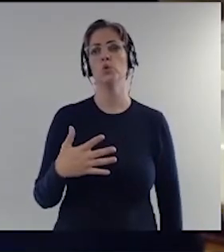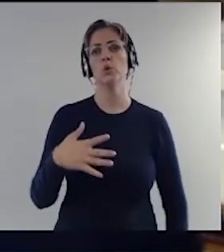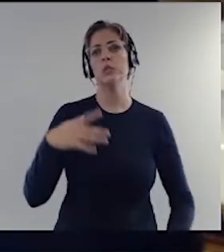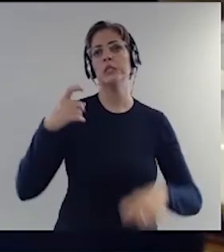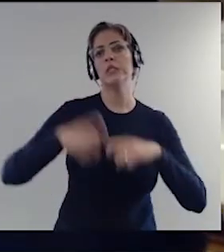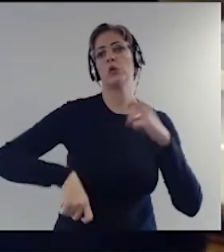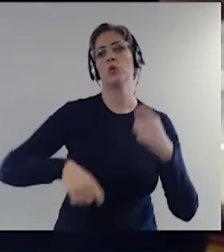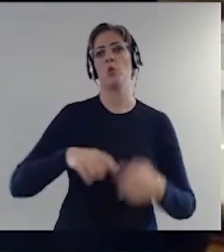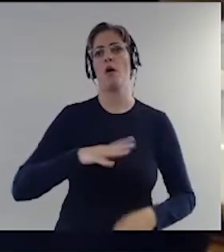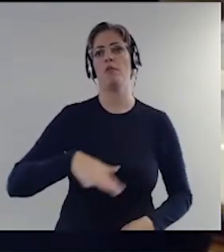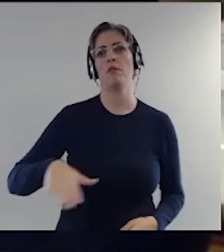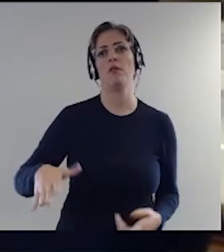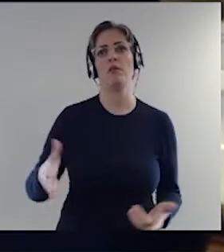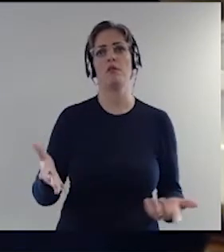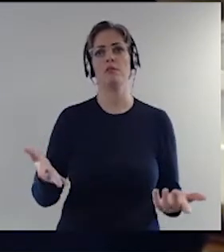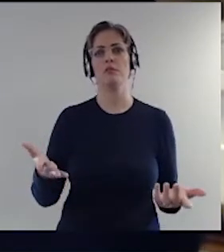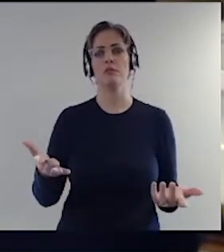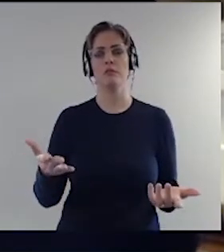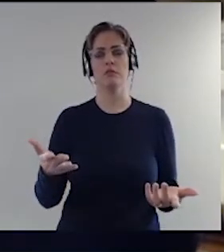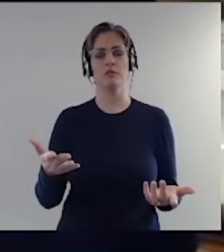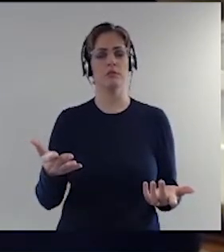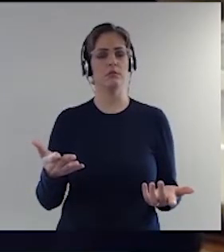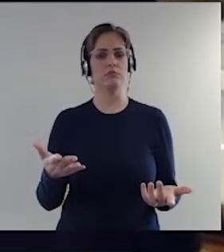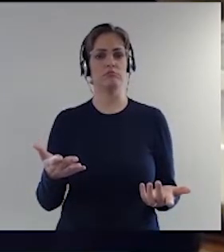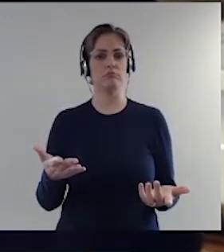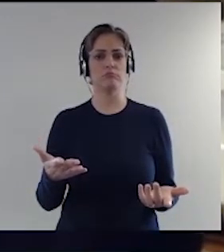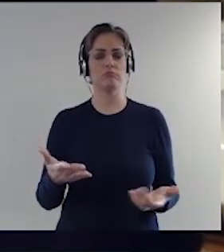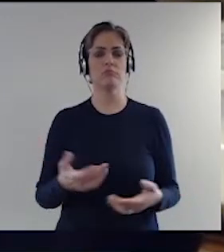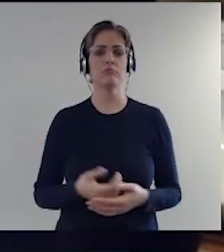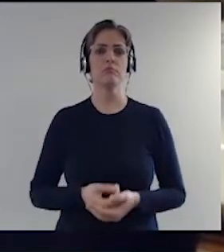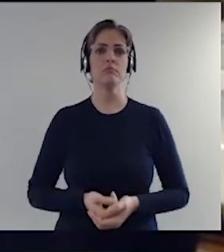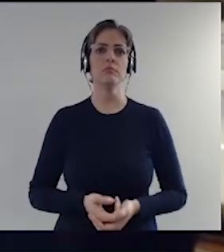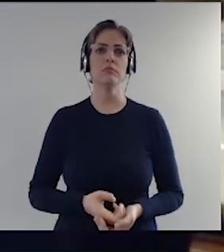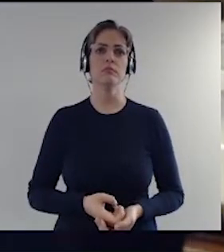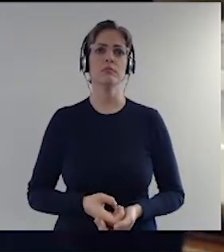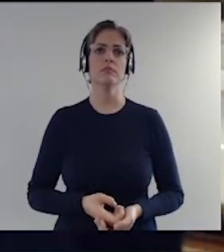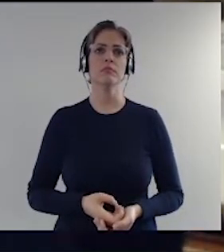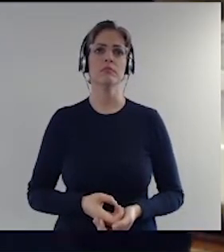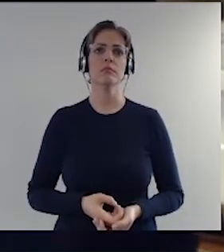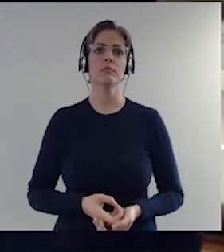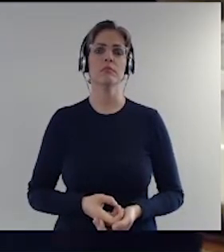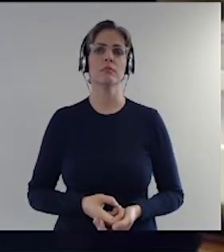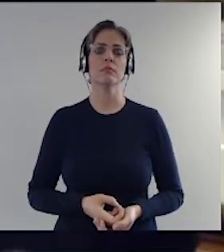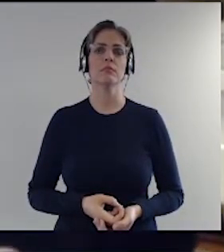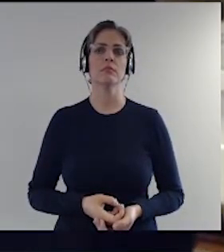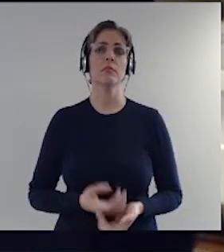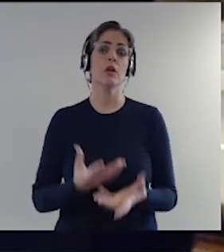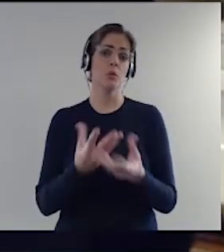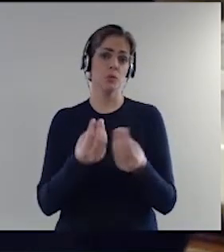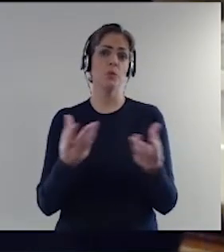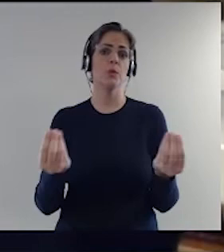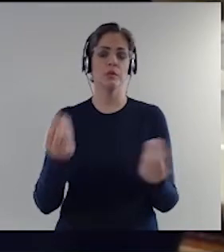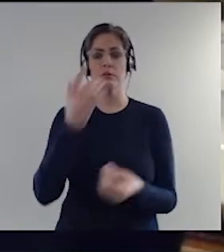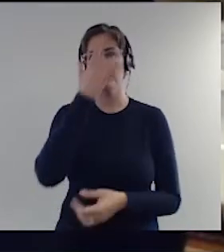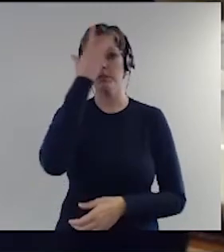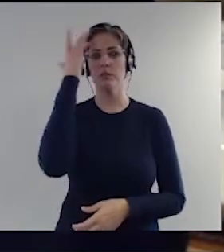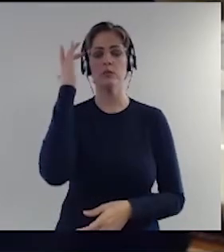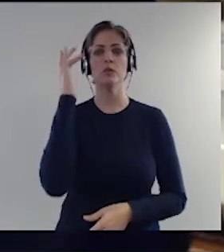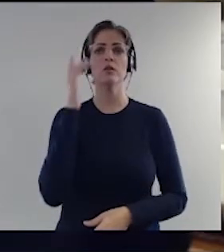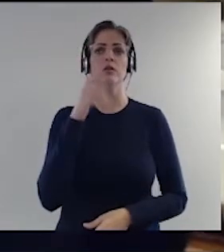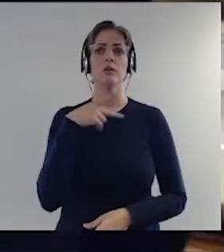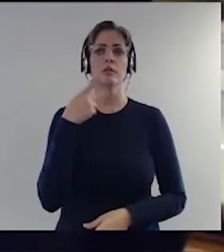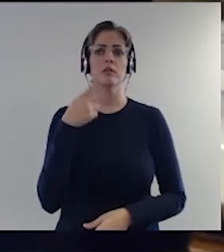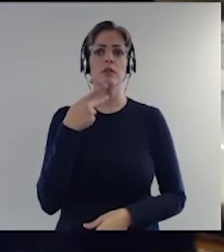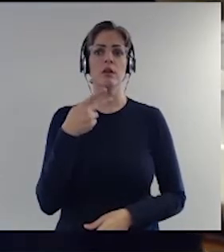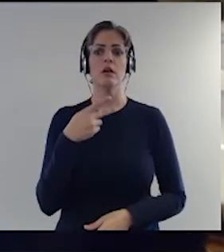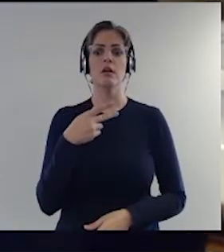infantil. E muitos, inclusive, falam da pessoa do Richard